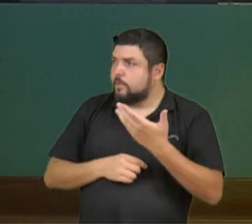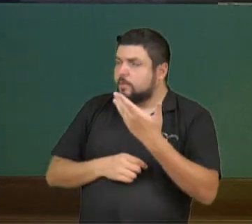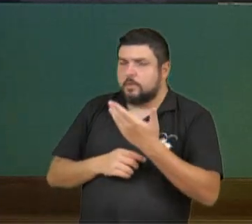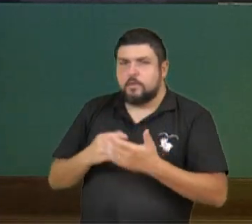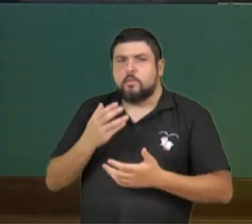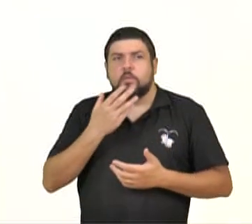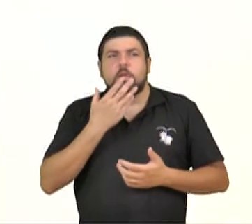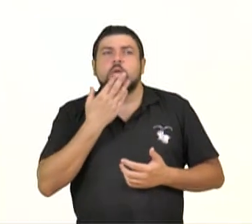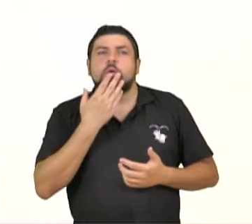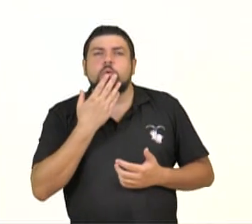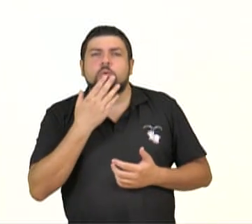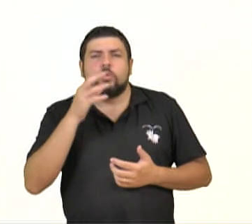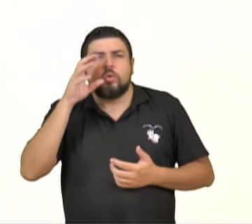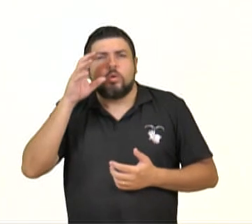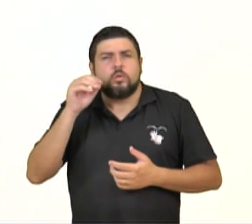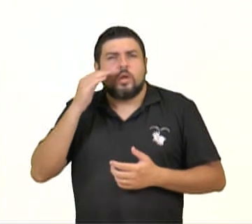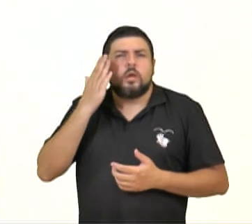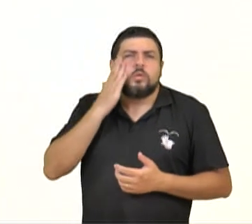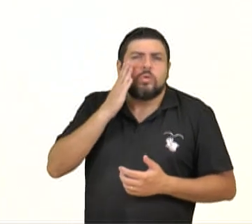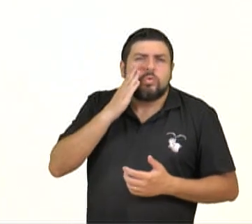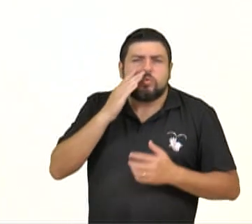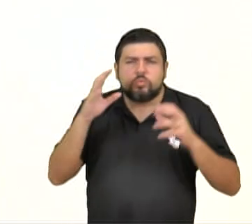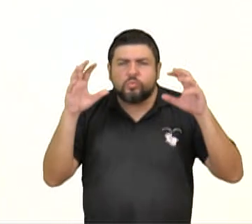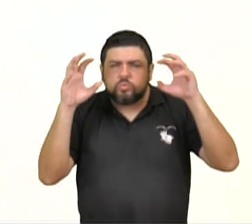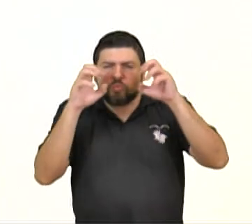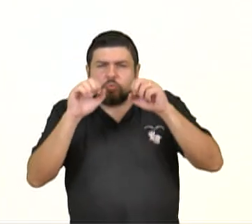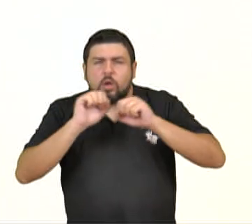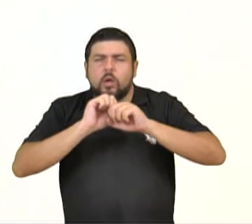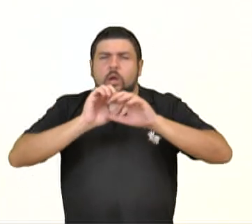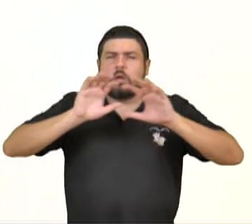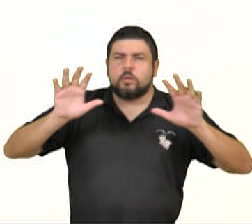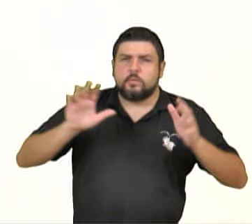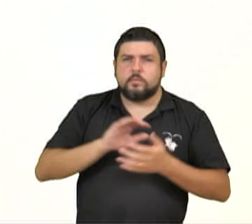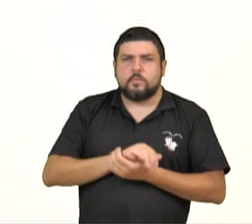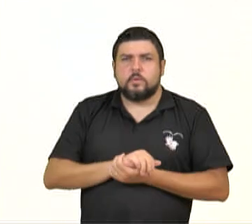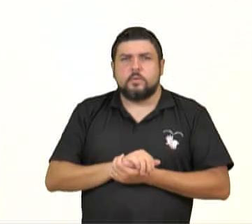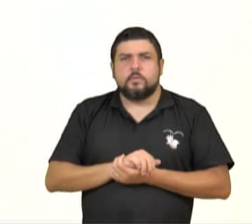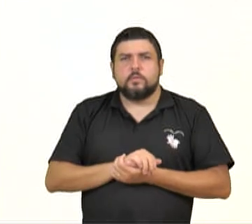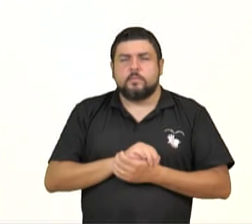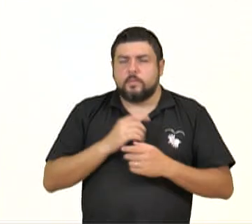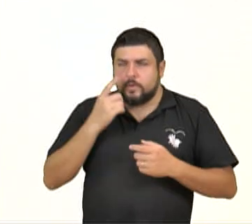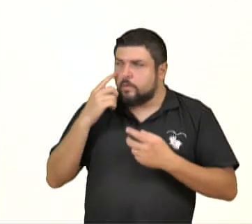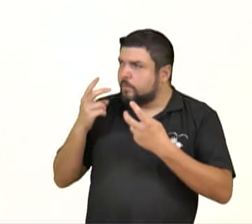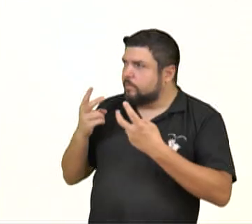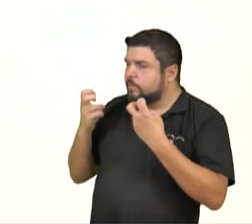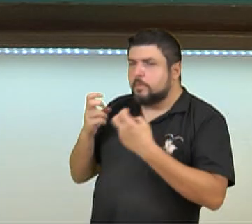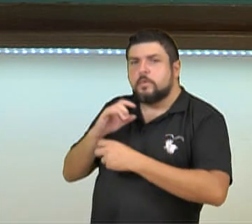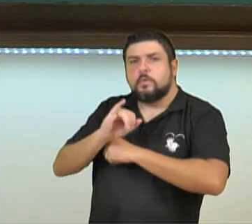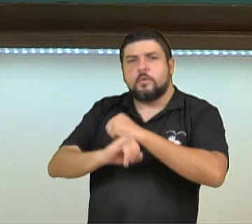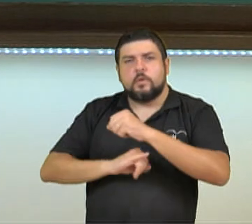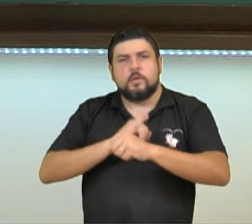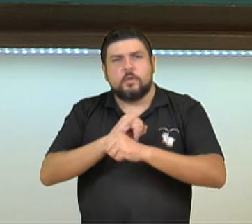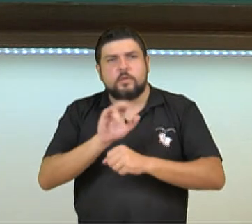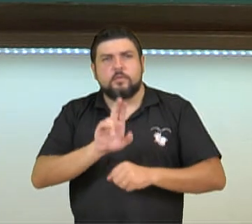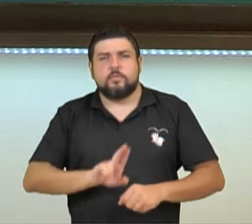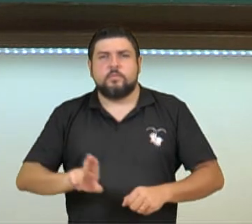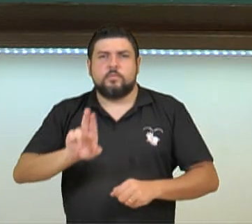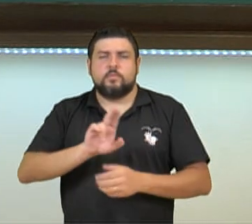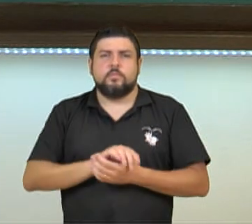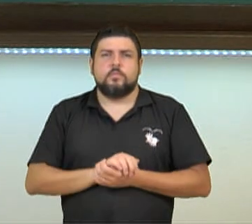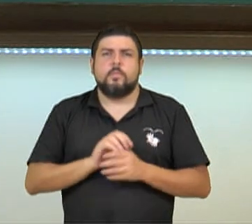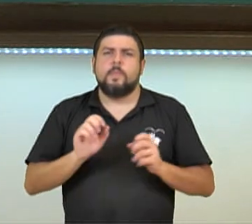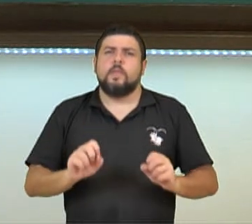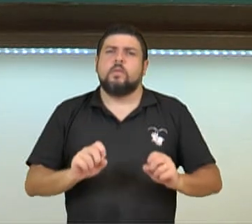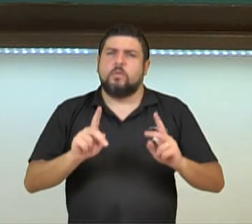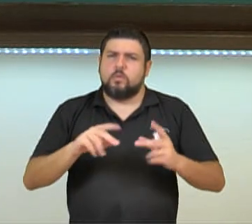cor, identificando onde são os lugares com maior ênfase de uso na internet. Lógico que ainda temos